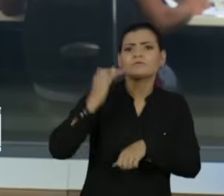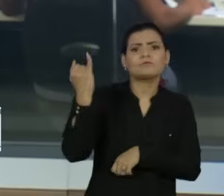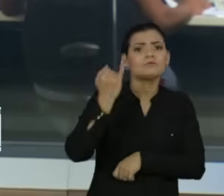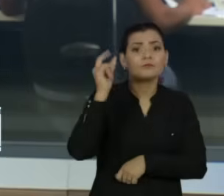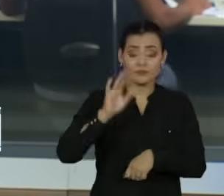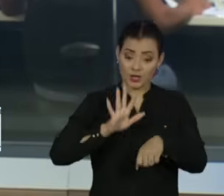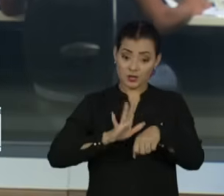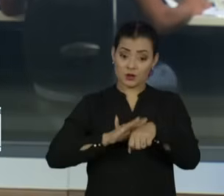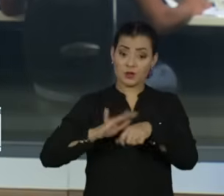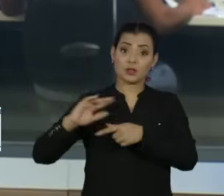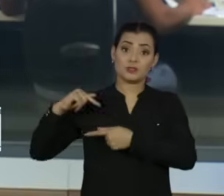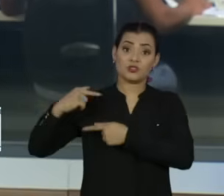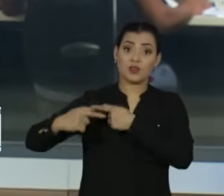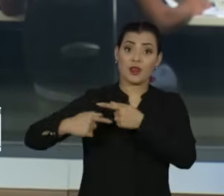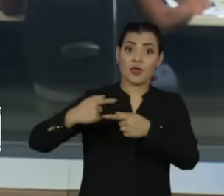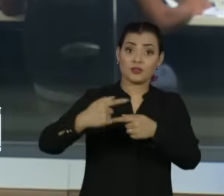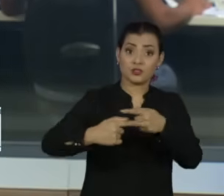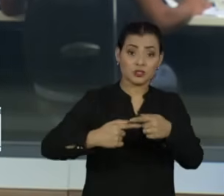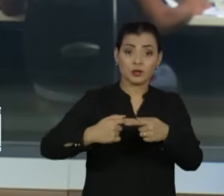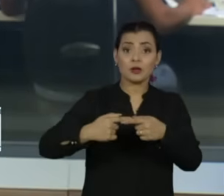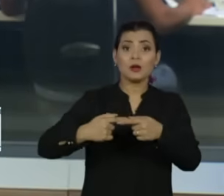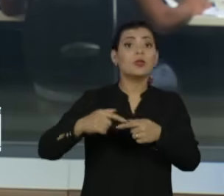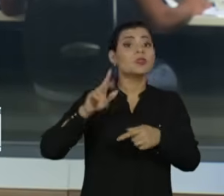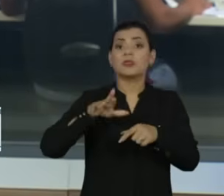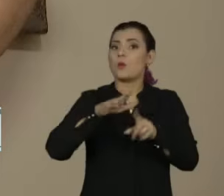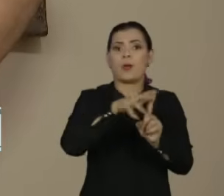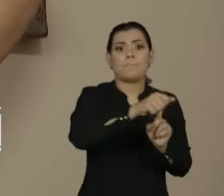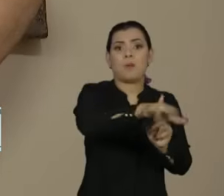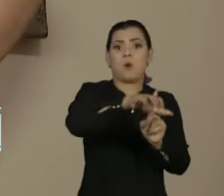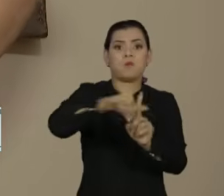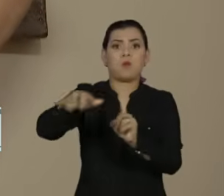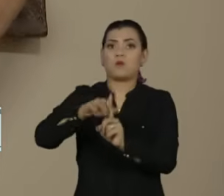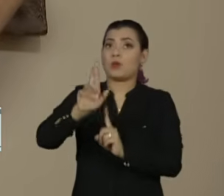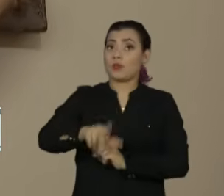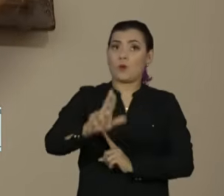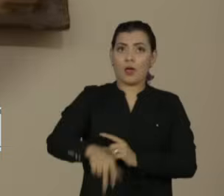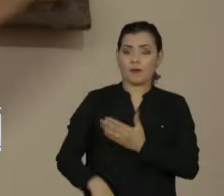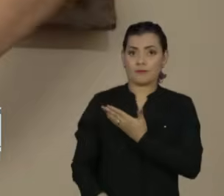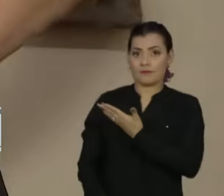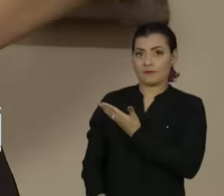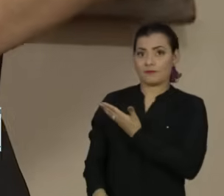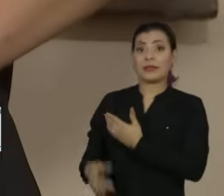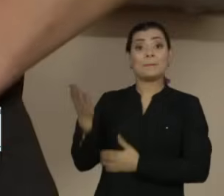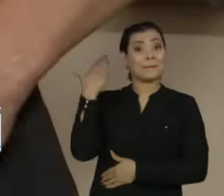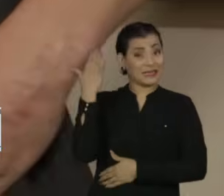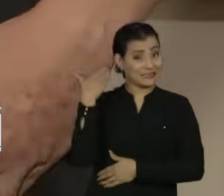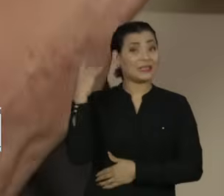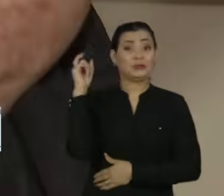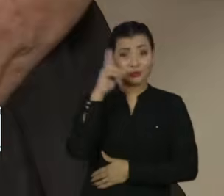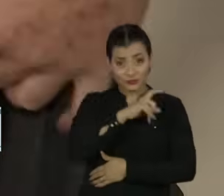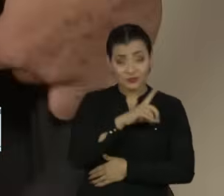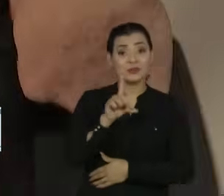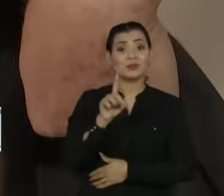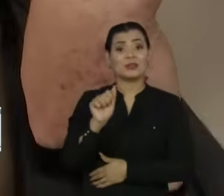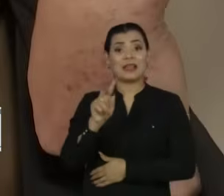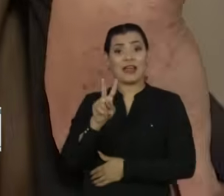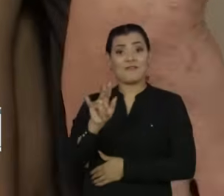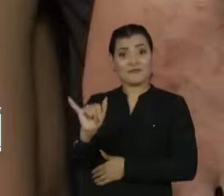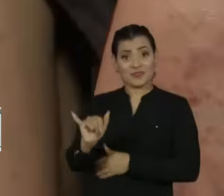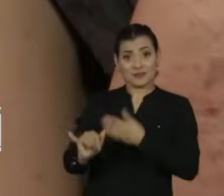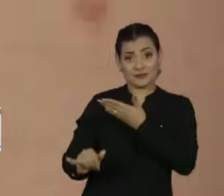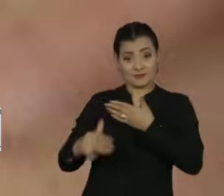doença genética, a psoríase não é contagiosa. Já foi muito mais difícil para o Davi se expor